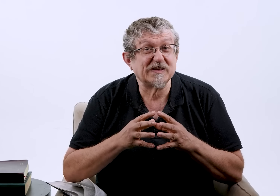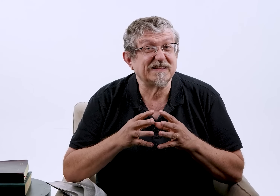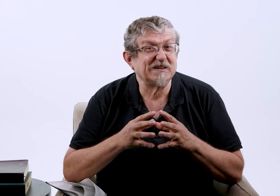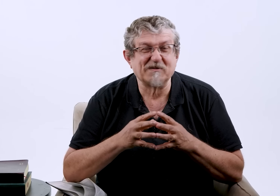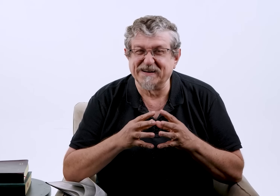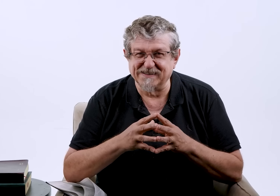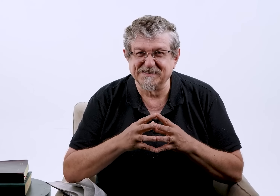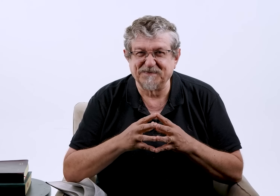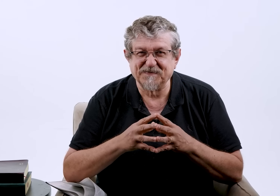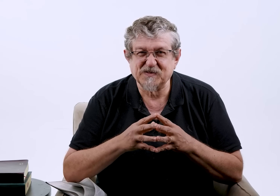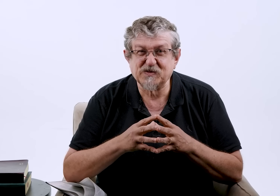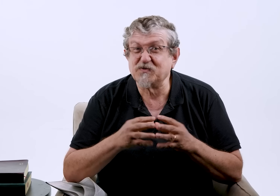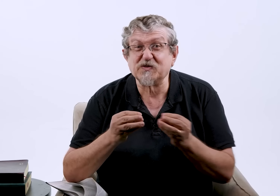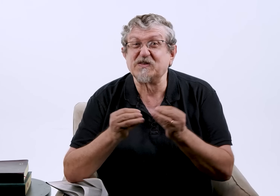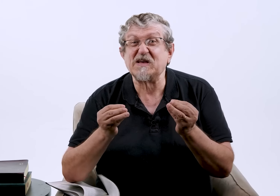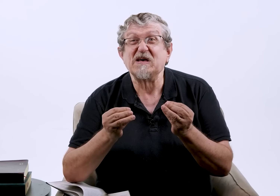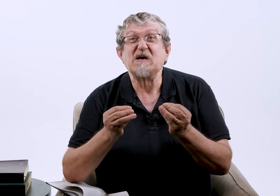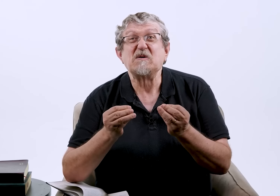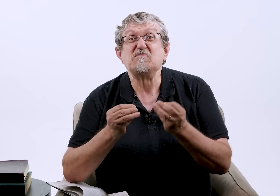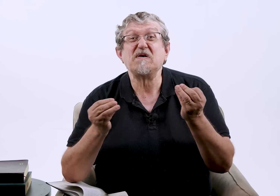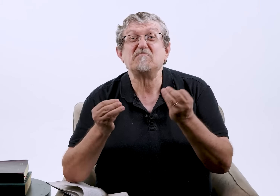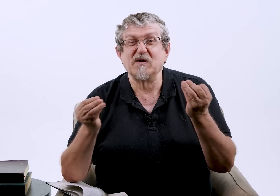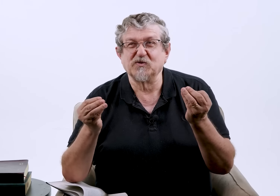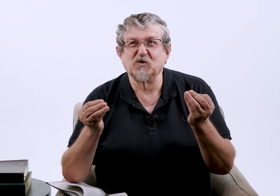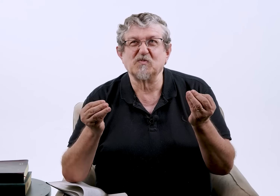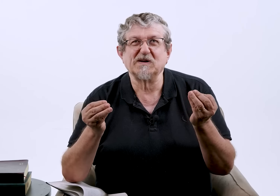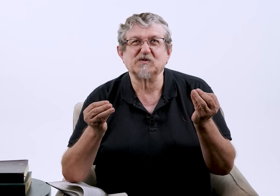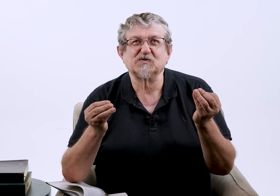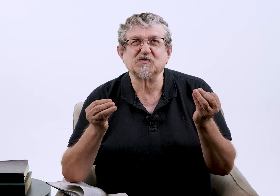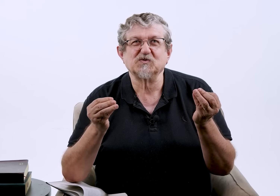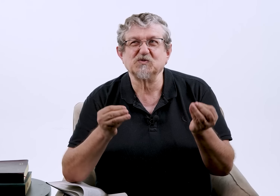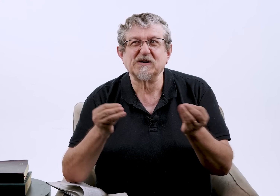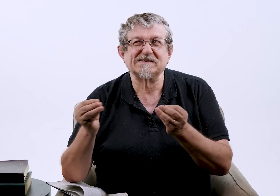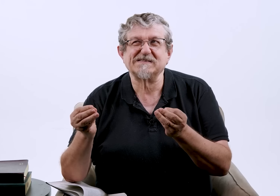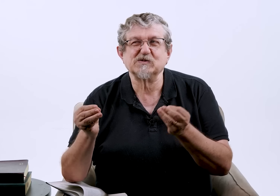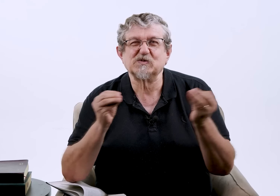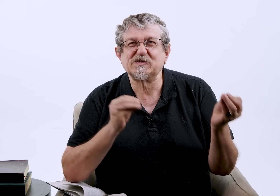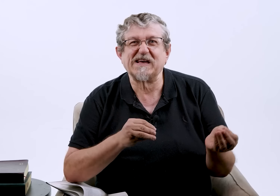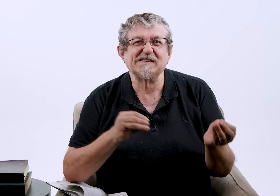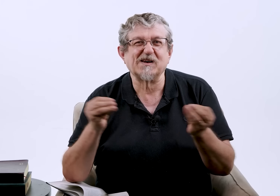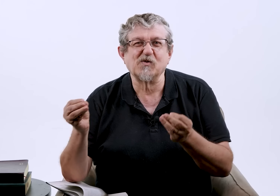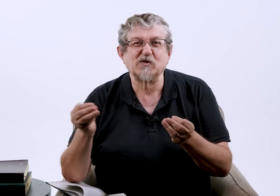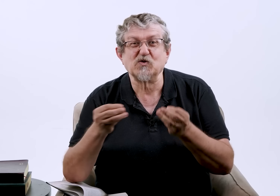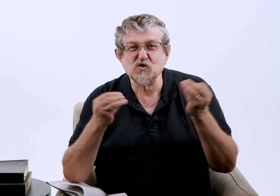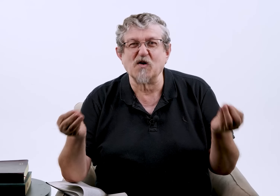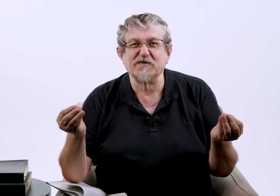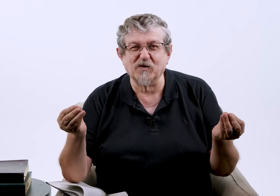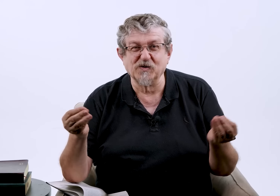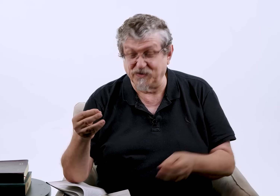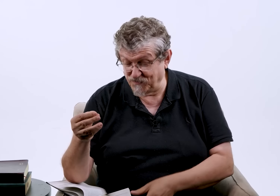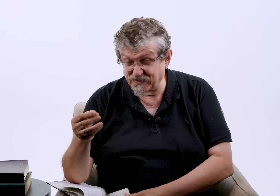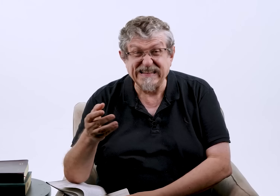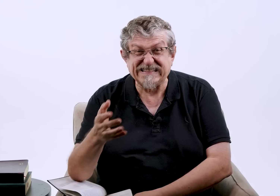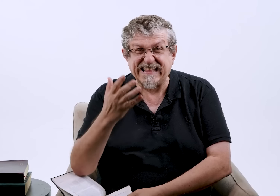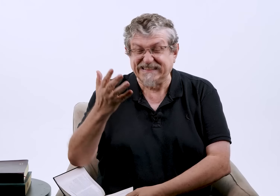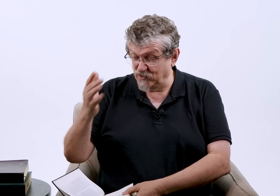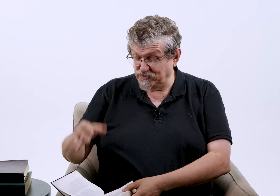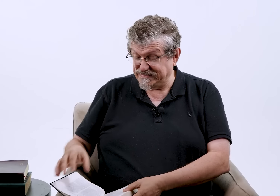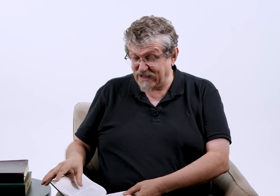se você entendeu a graça, se você bebeu de Romanos 1 a 5, 6 a 8, 9 a 11,